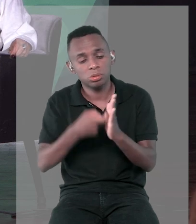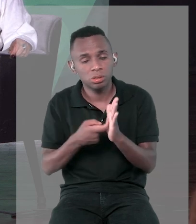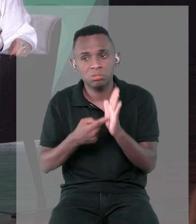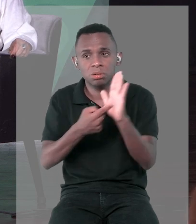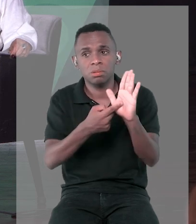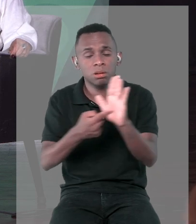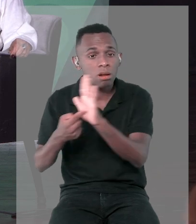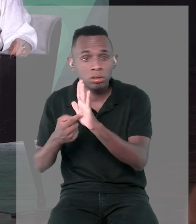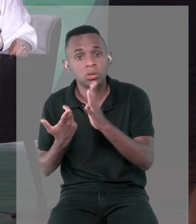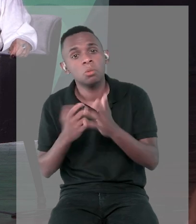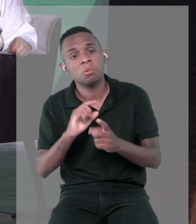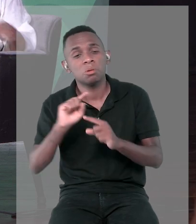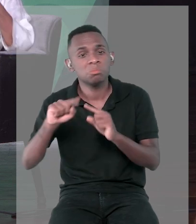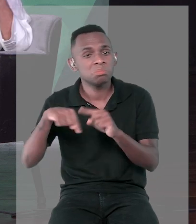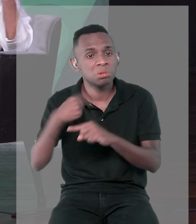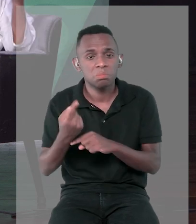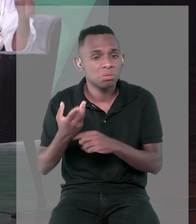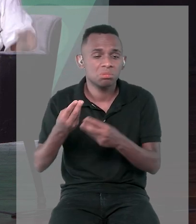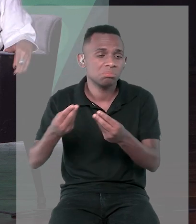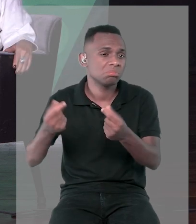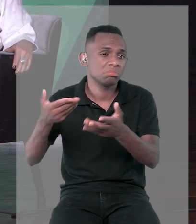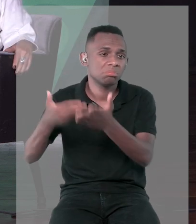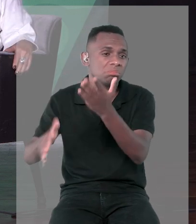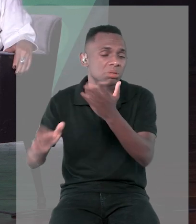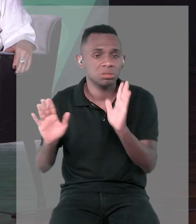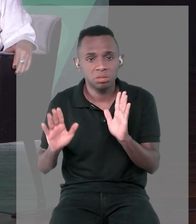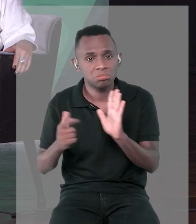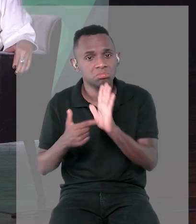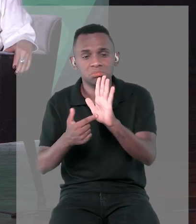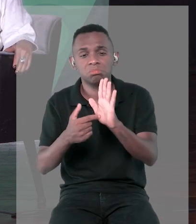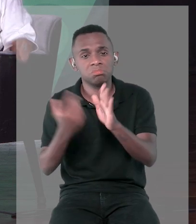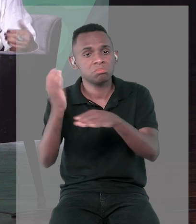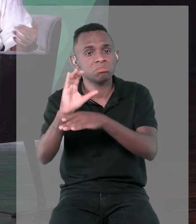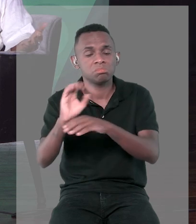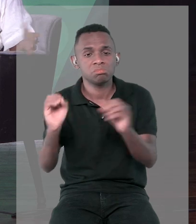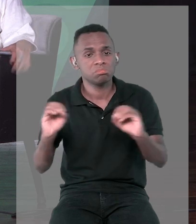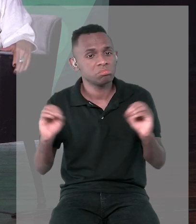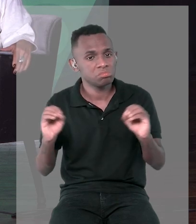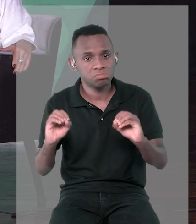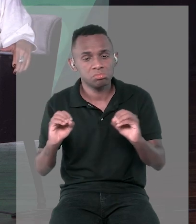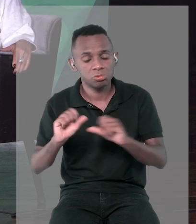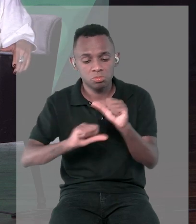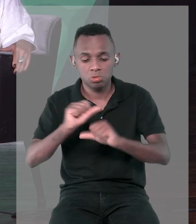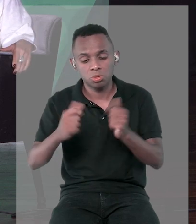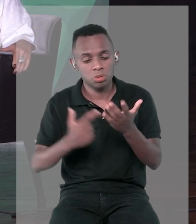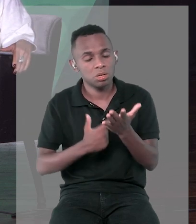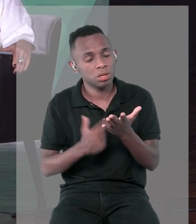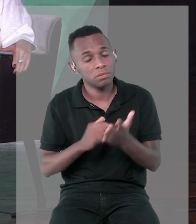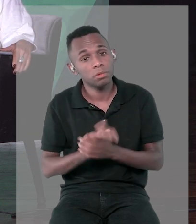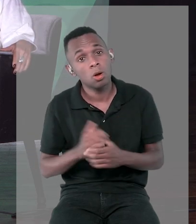de exposições, e depois não foram mais, né, publicados, não ganharam, né, a forma do livro.